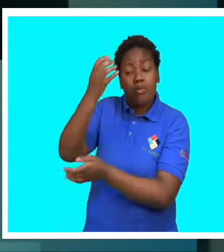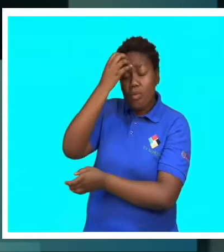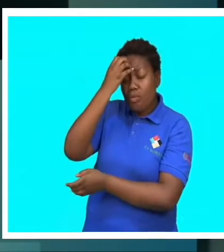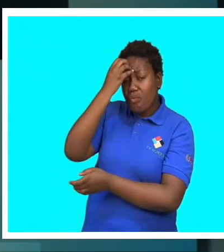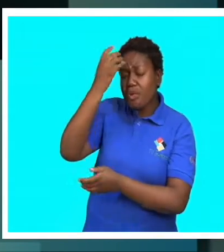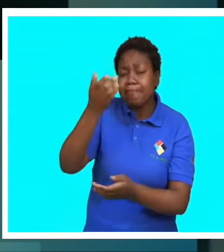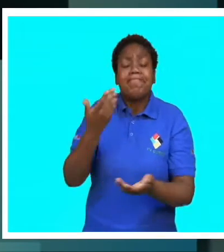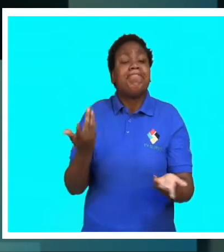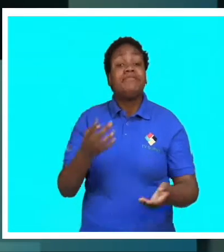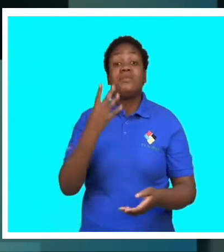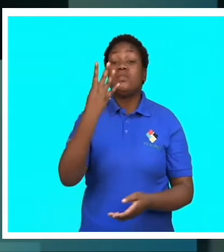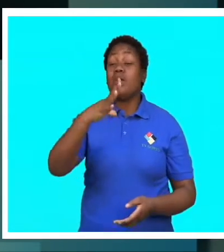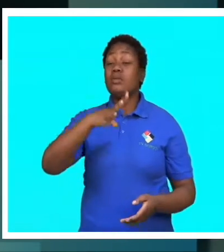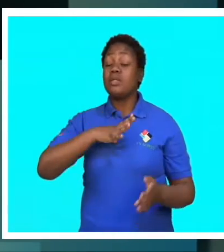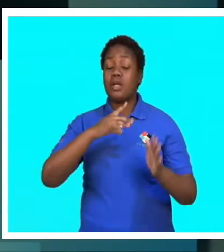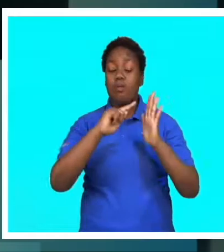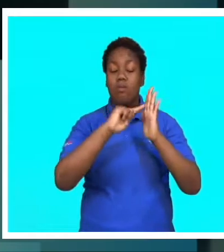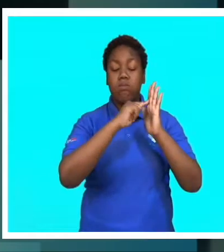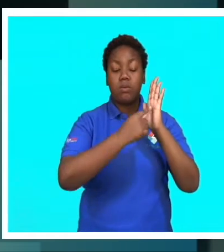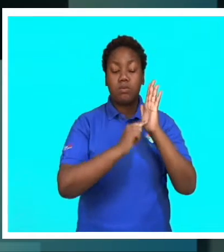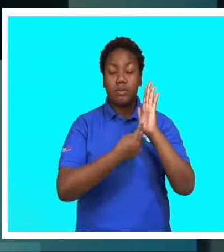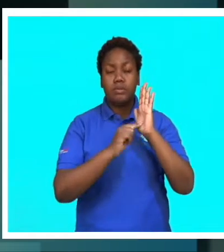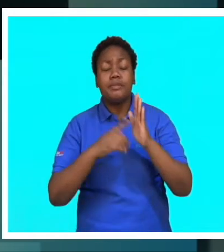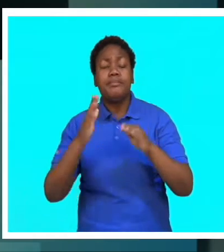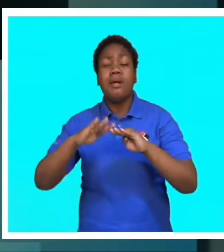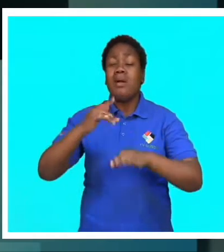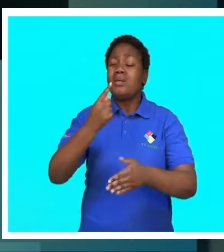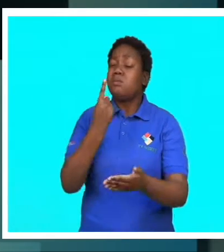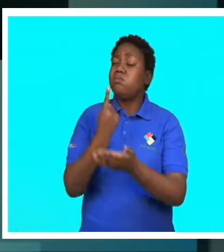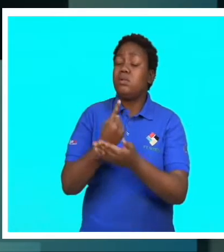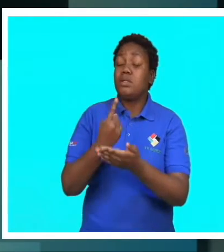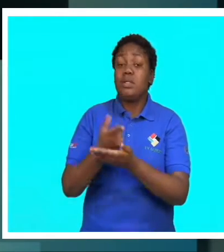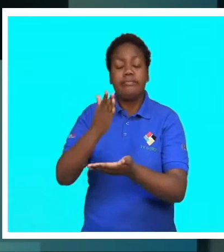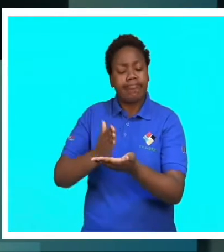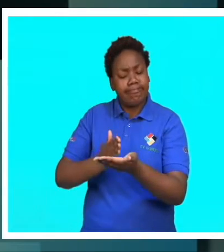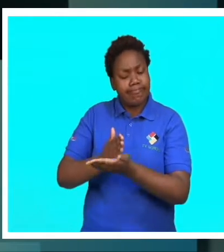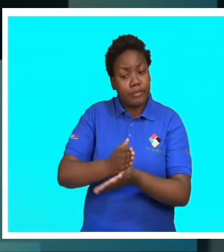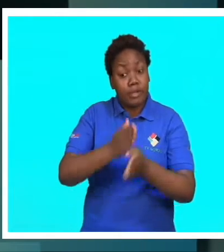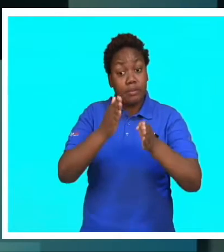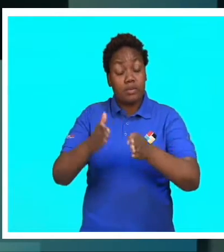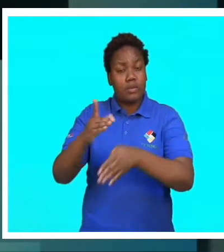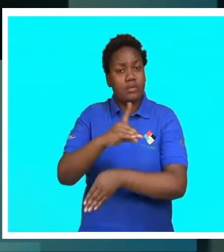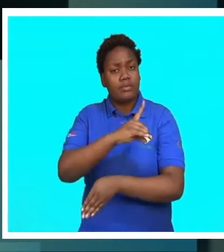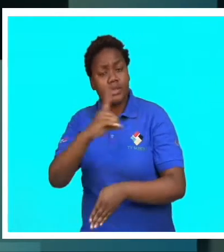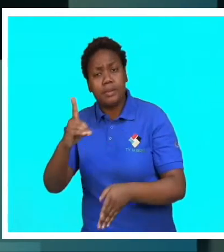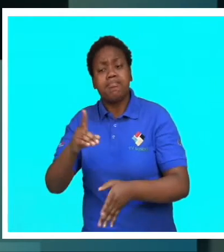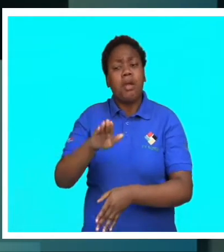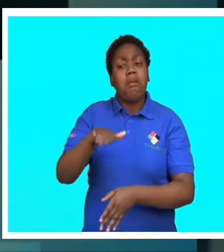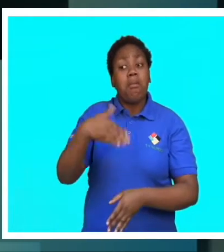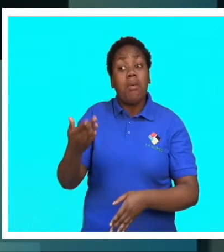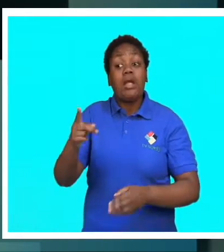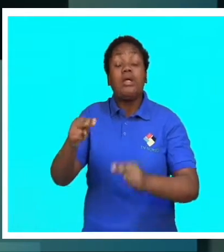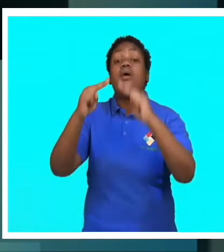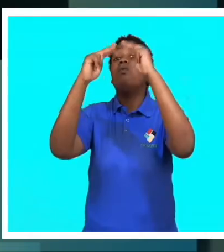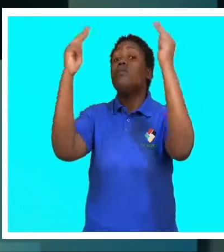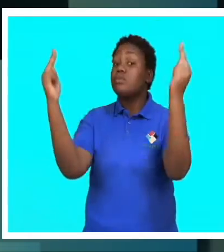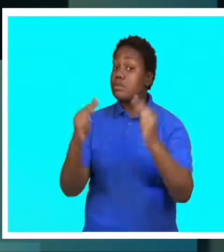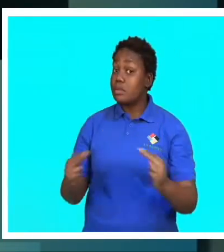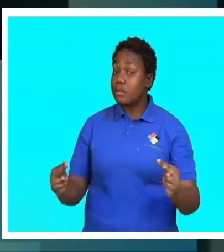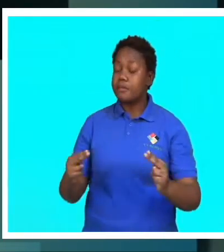remeteram ao governo as propostas das prioridades na área de deficiência. O documento, que visa